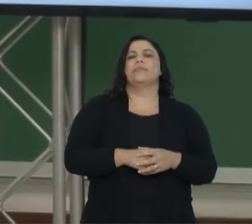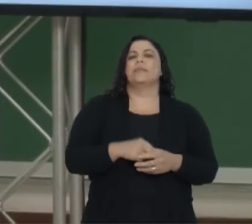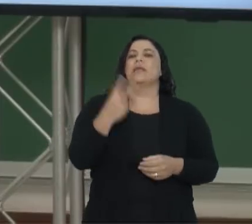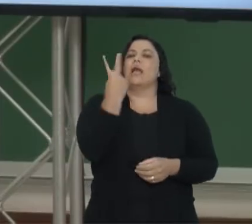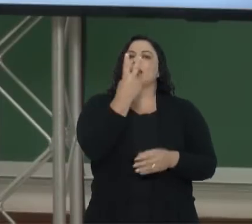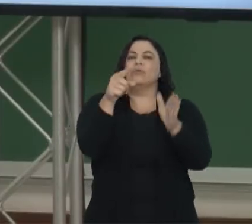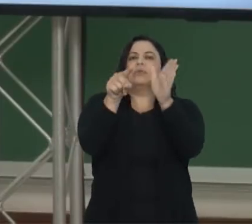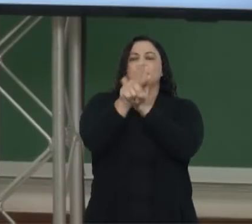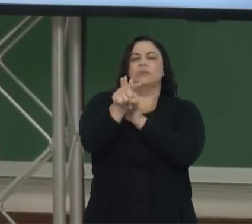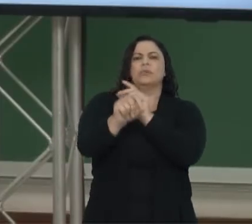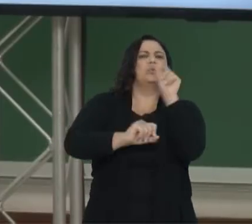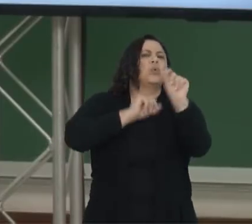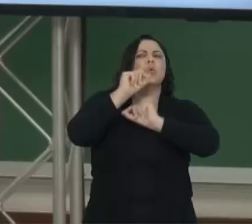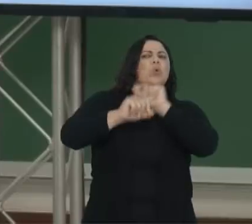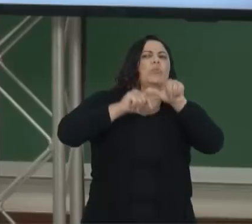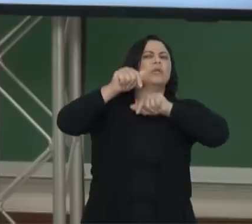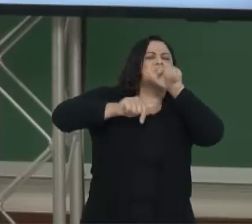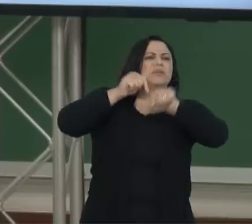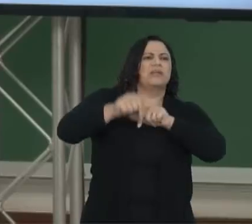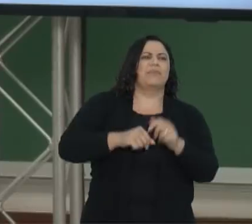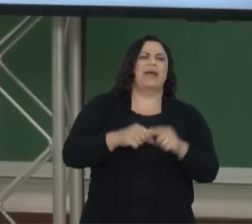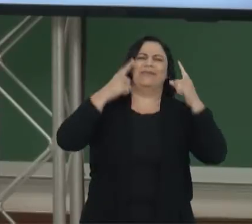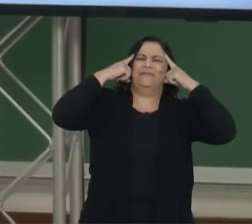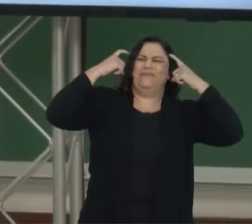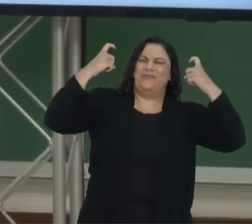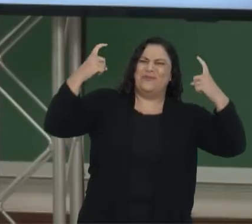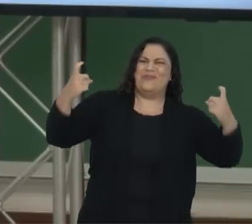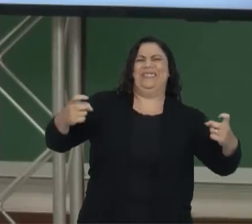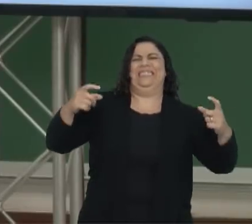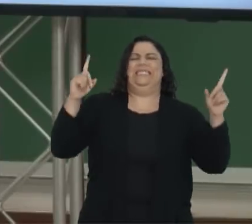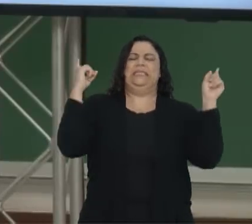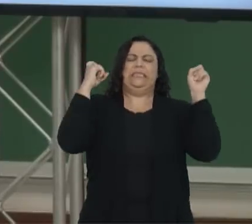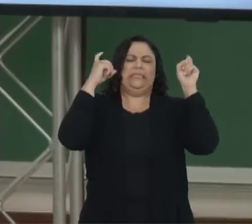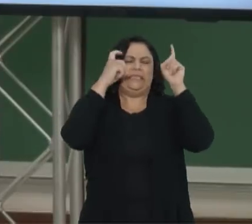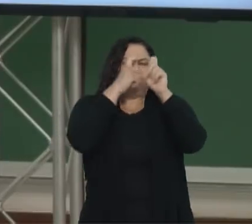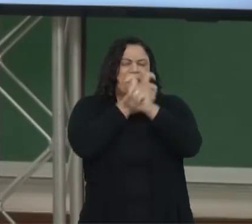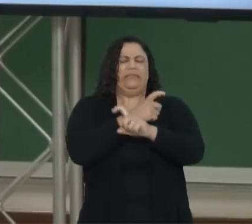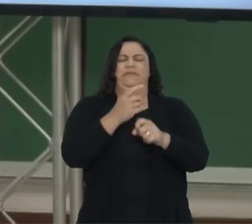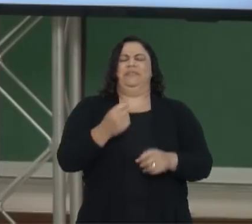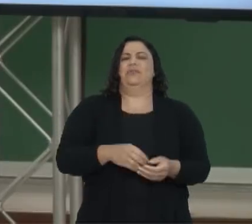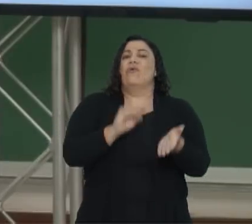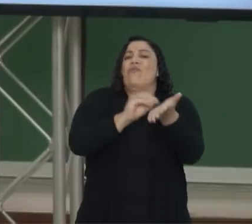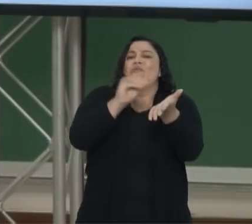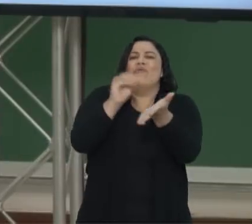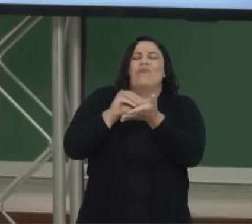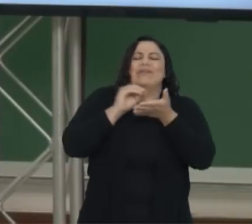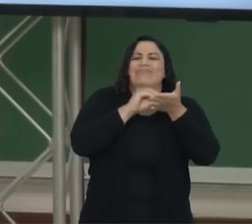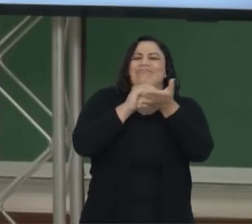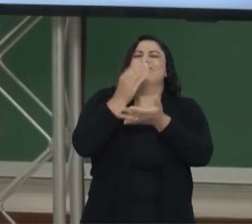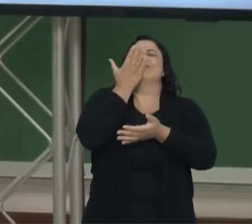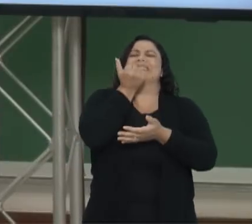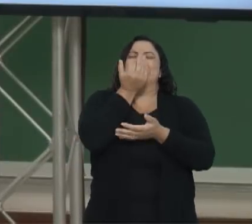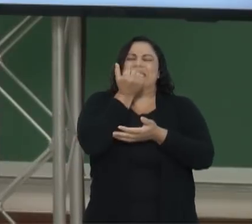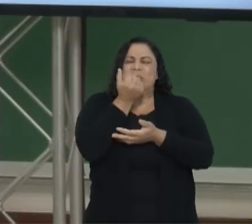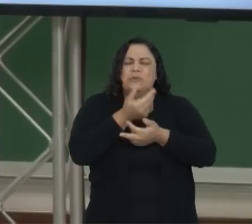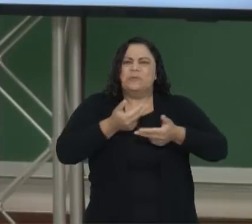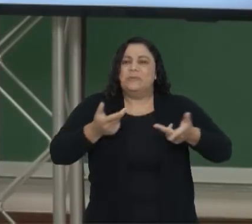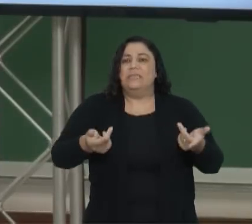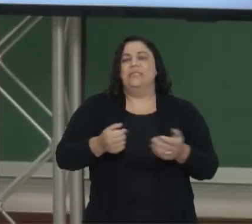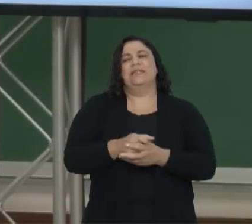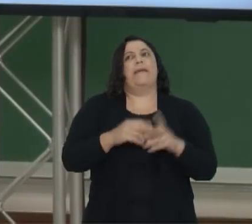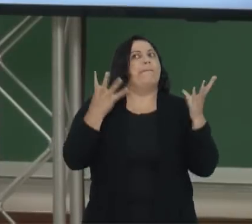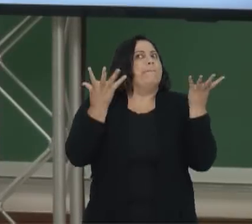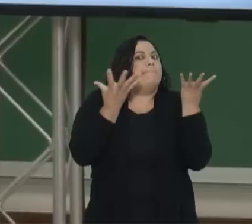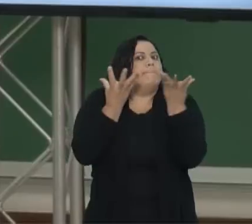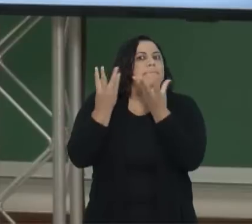Excesso de trabalho, condições precárias, violência, açoitamentos, torturas e alimentação insuficiente. Então era bastante